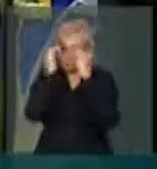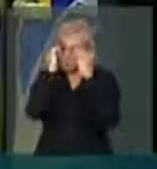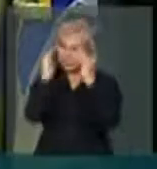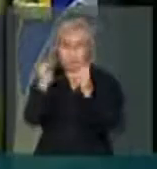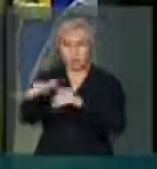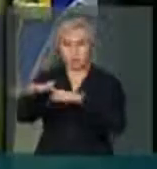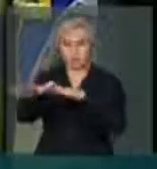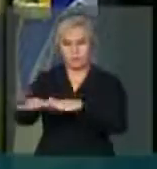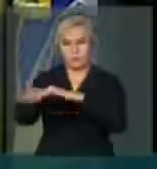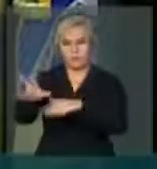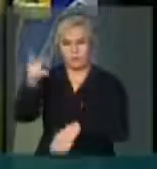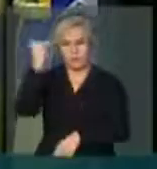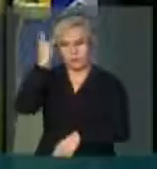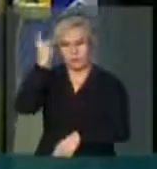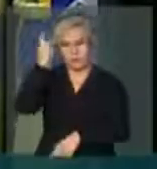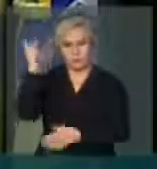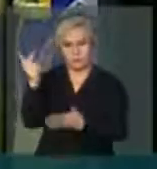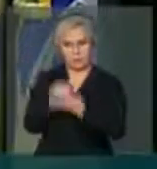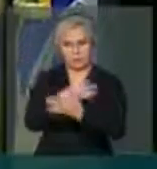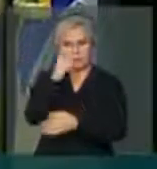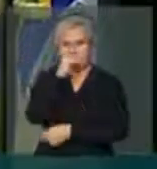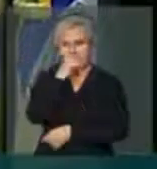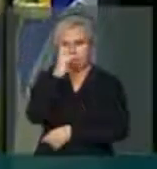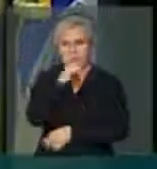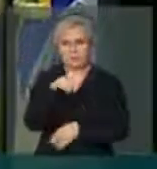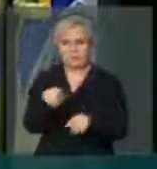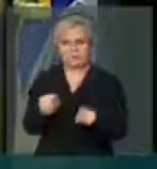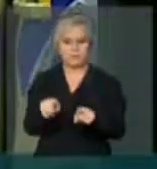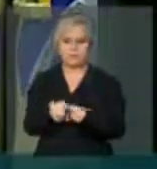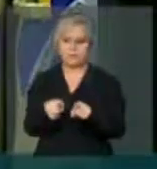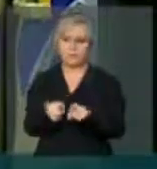aqui meu registro de repúdio, inclusive